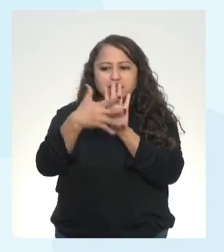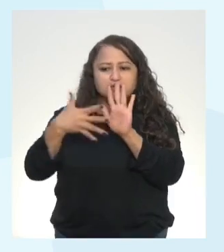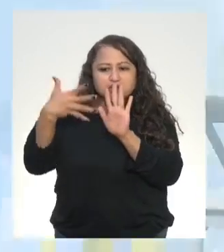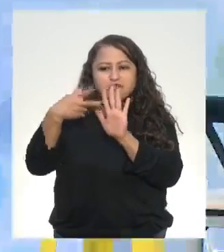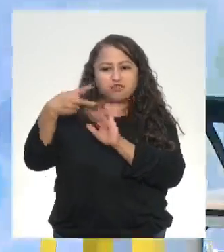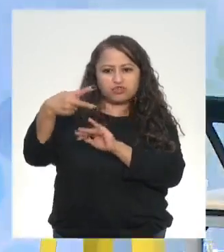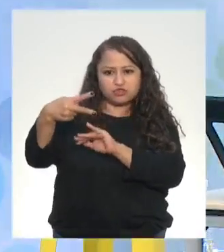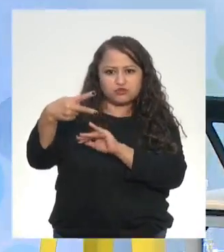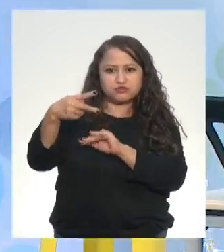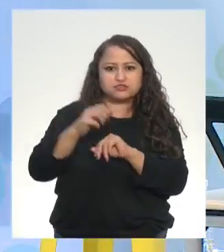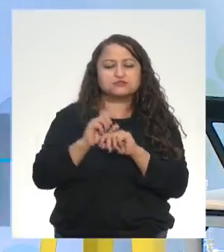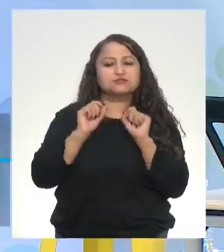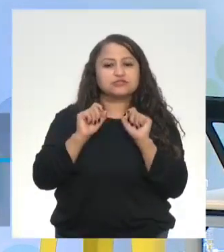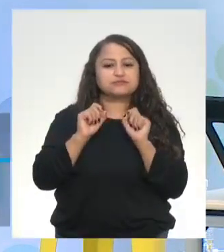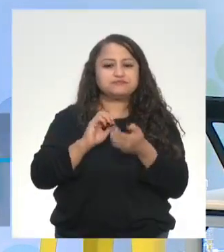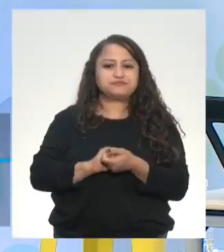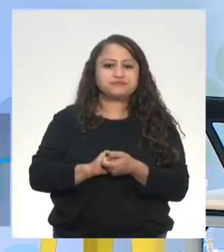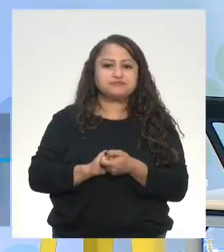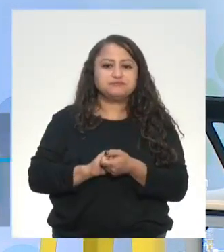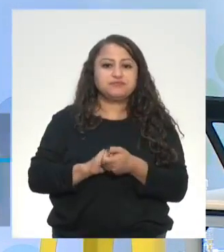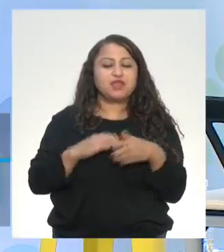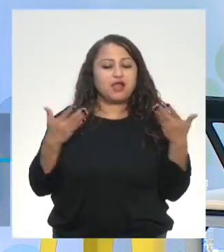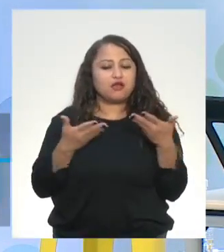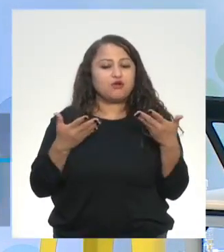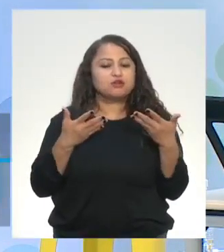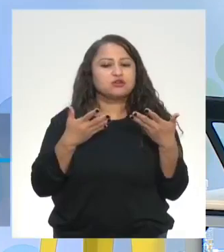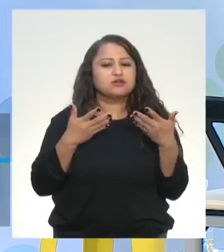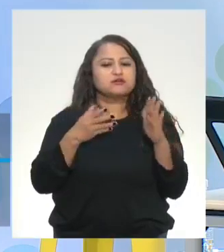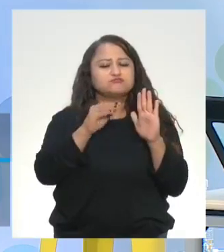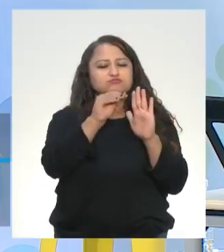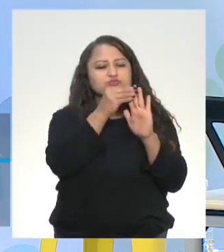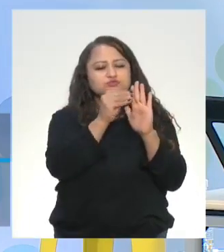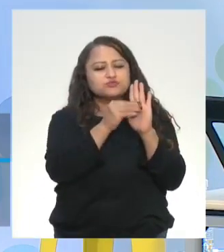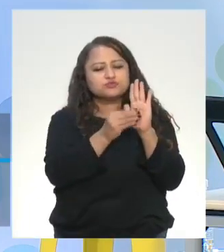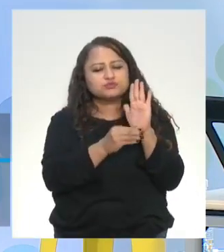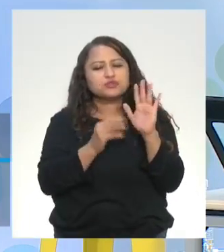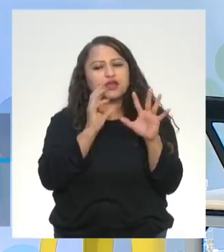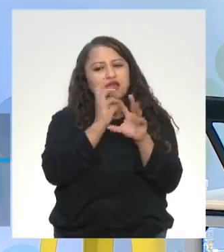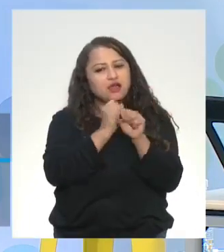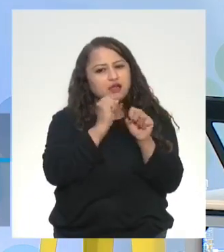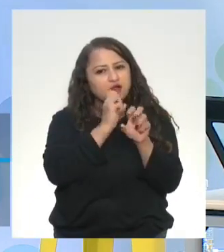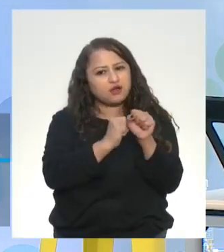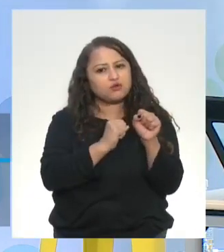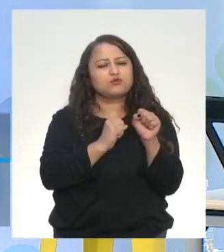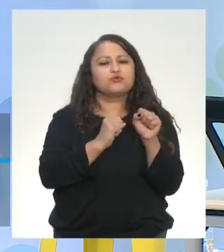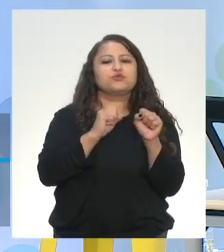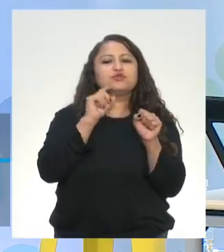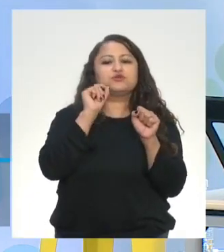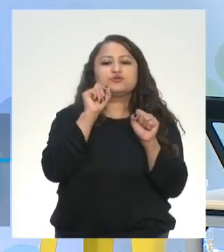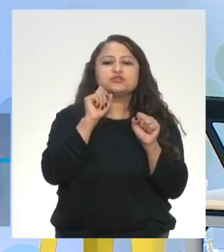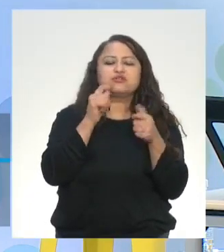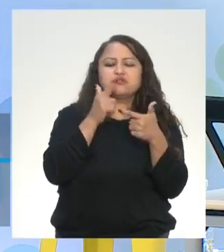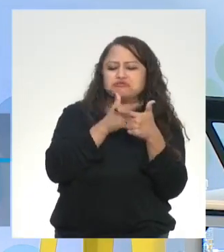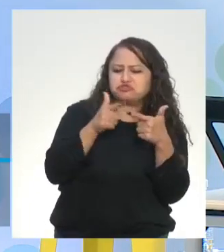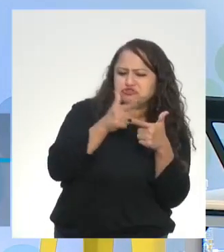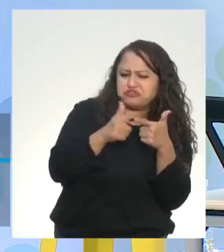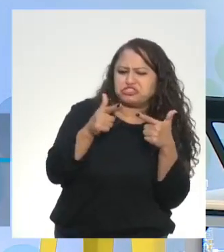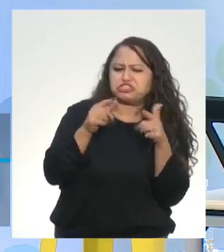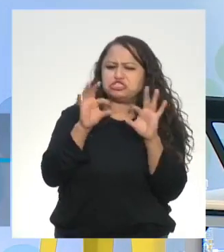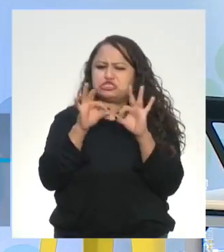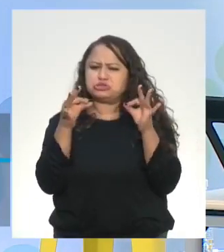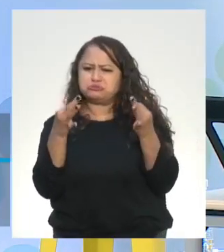os perímetros. Tranquilo até aqui? Porque agora eu vou pedir uma razão de semelhança para você. Bom, peraí, eu